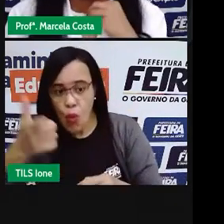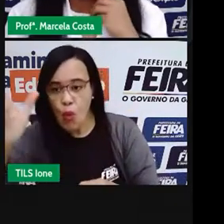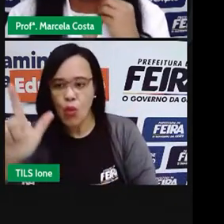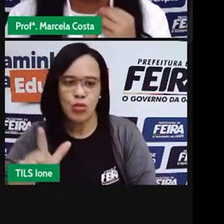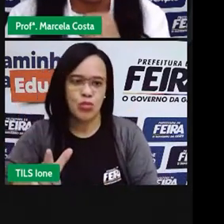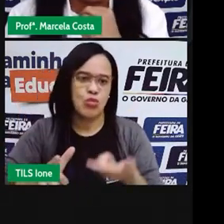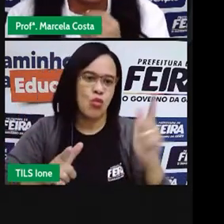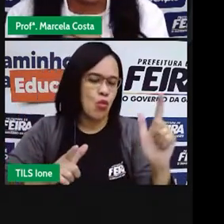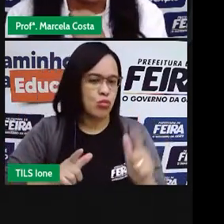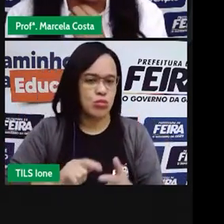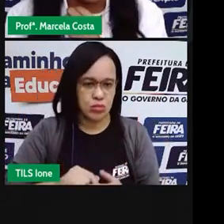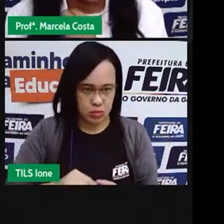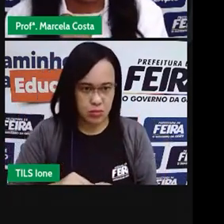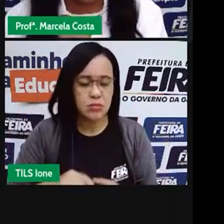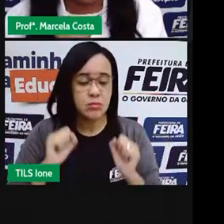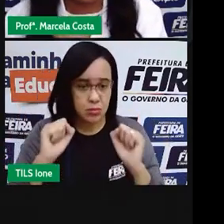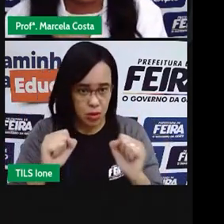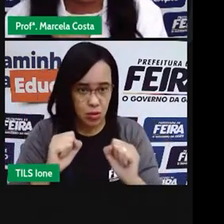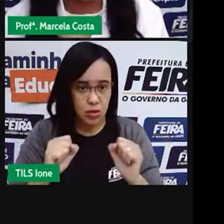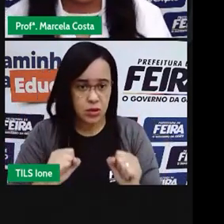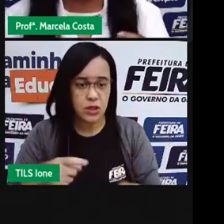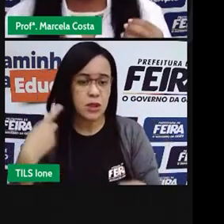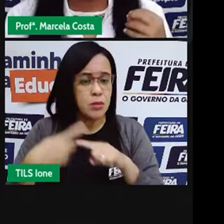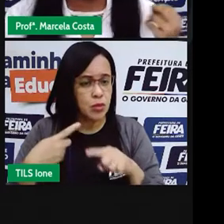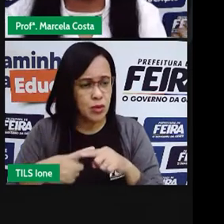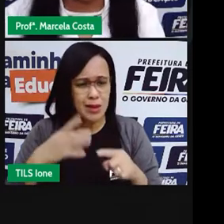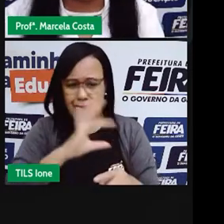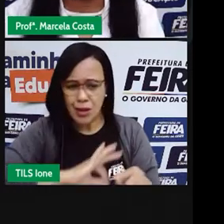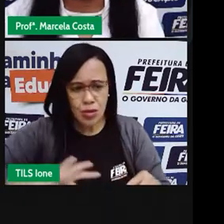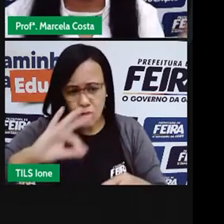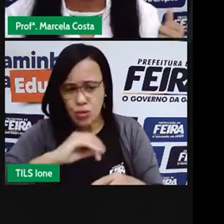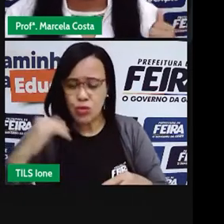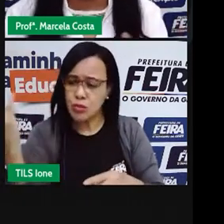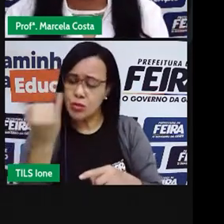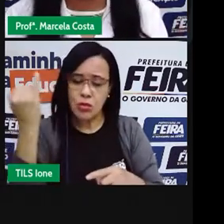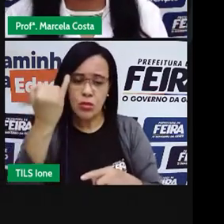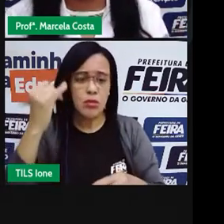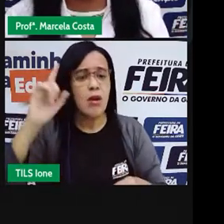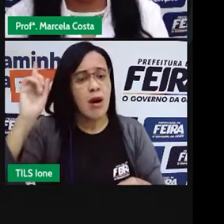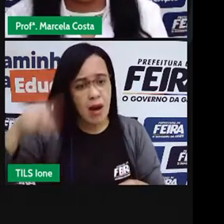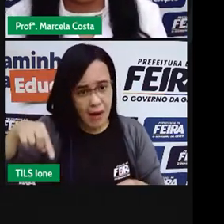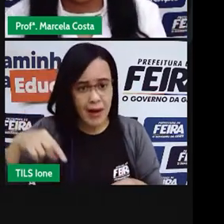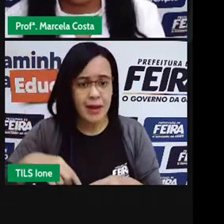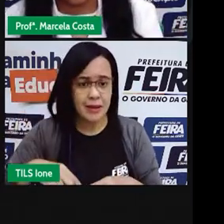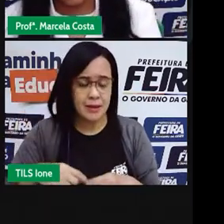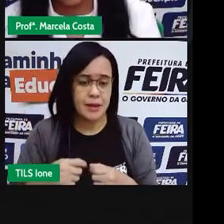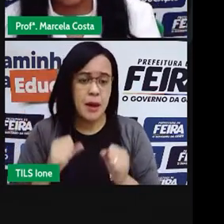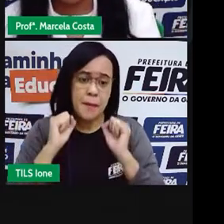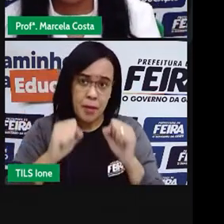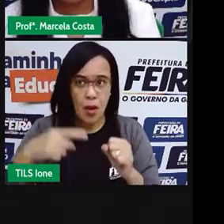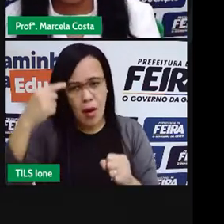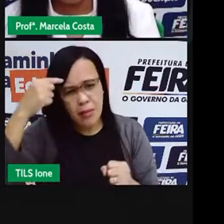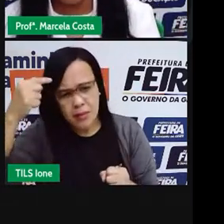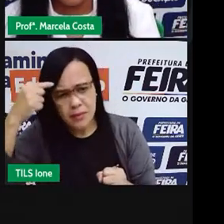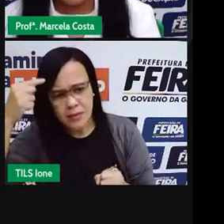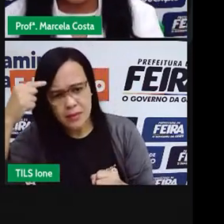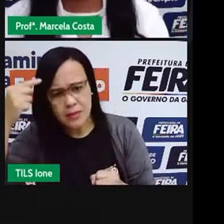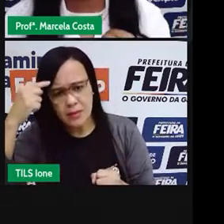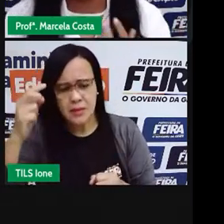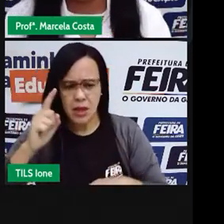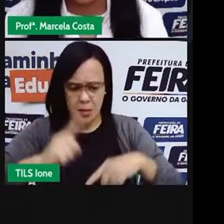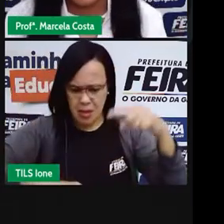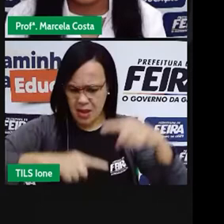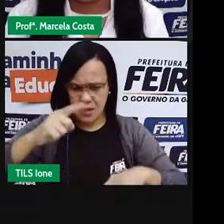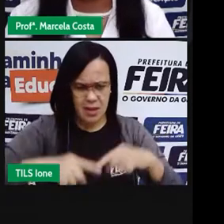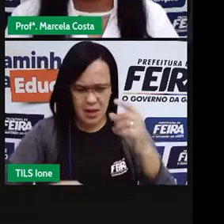Então, todas essas coisas são muito importantes. Além de pensar, criança, de onde é que vem esse produto? É